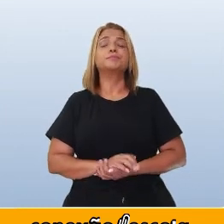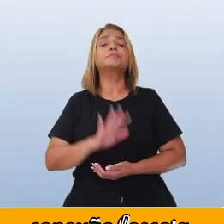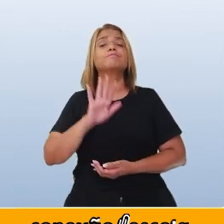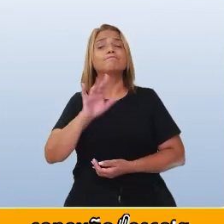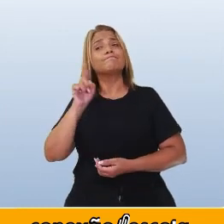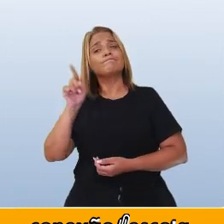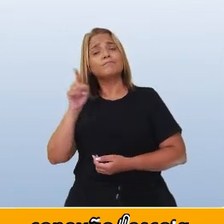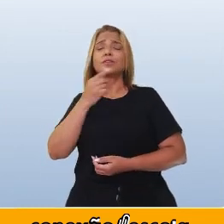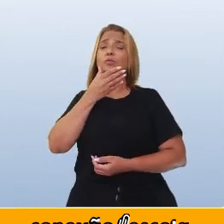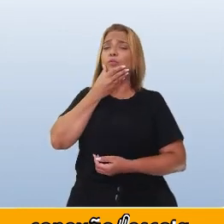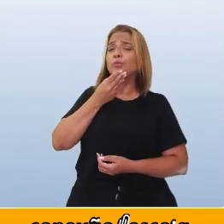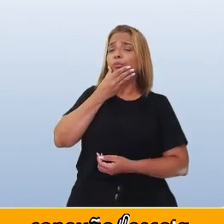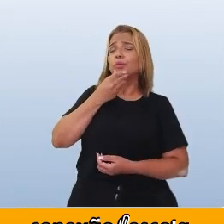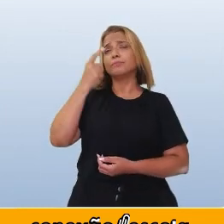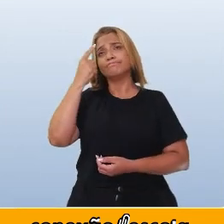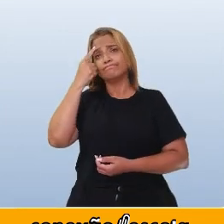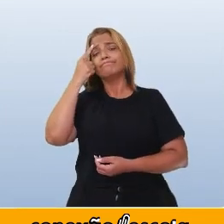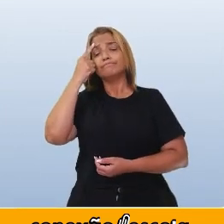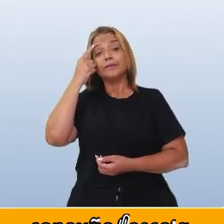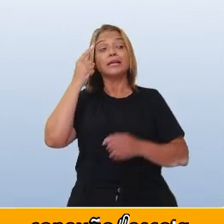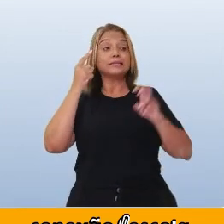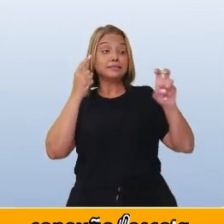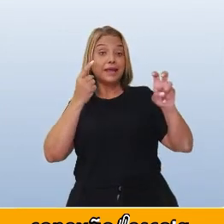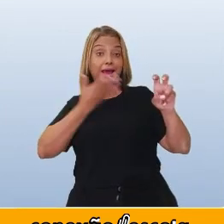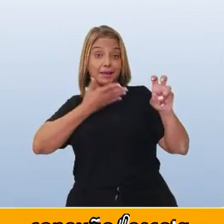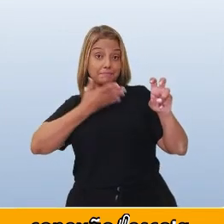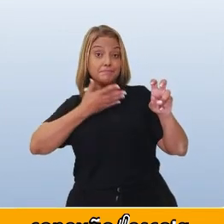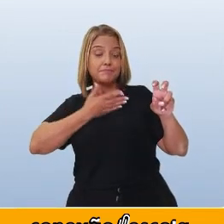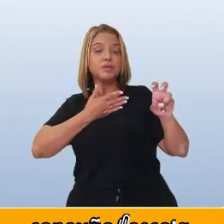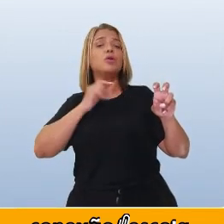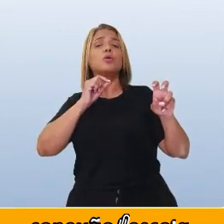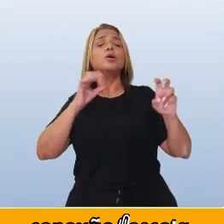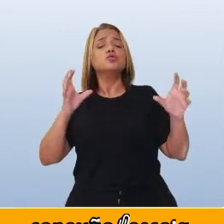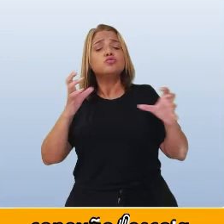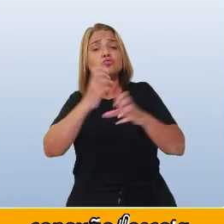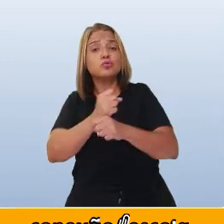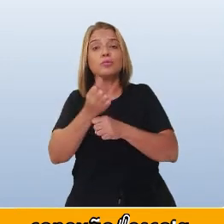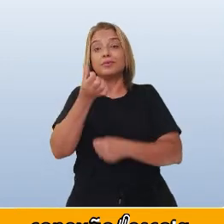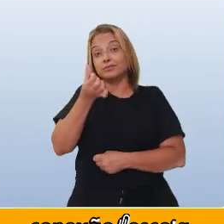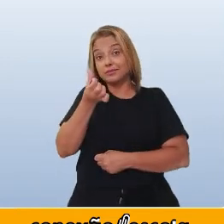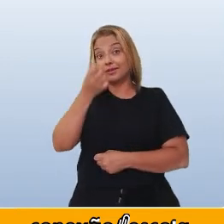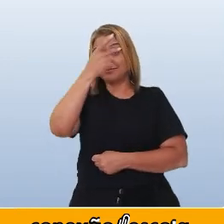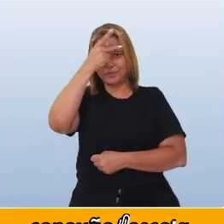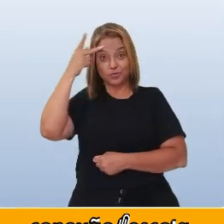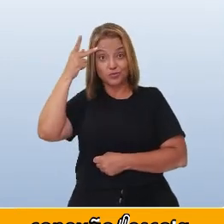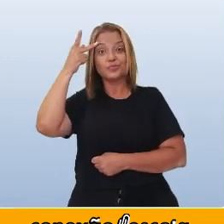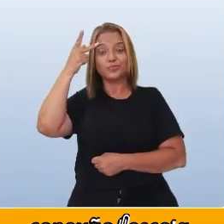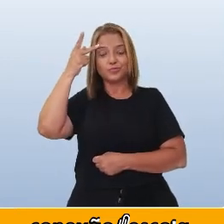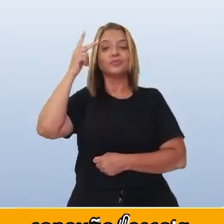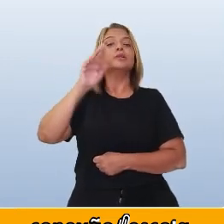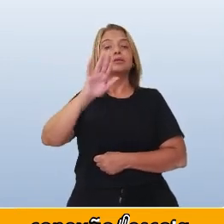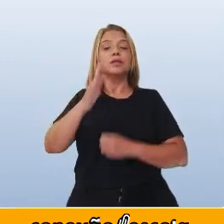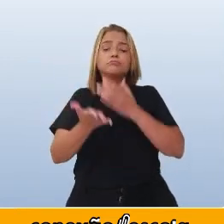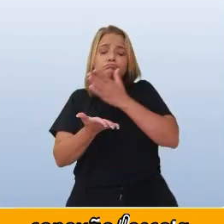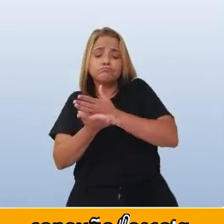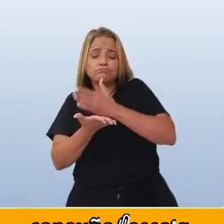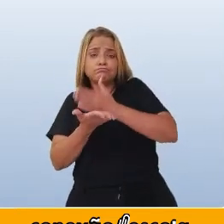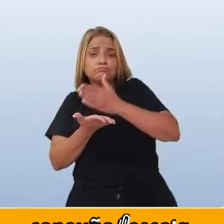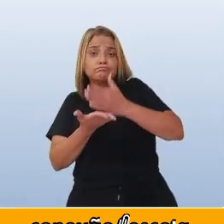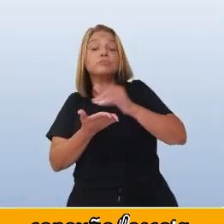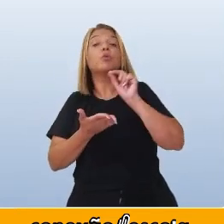Ele, Roberto, mais os 5 amigos, representam 6 pessoas. Portanto, a divisão